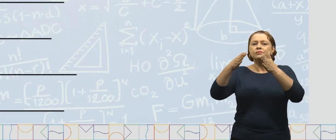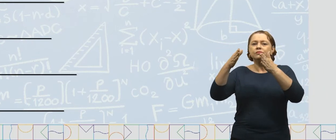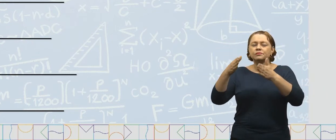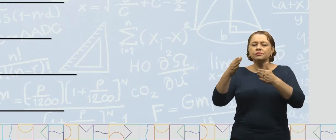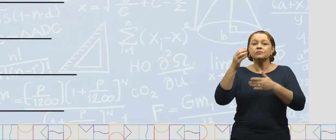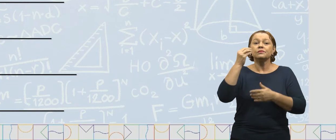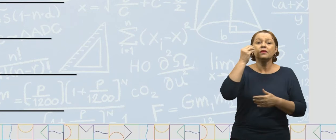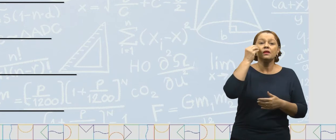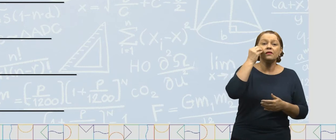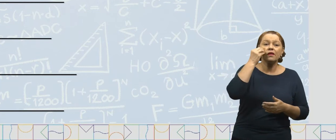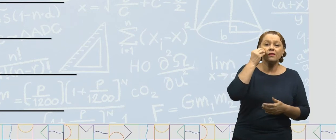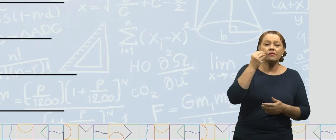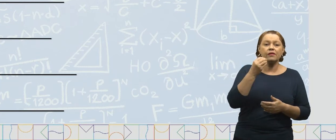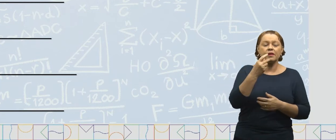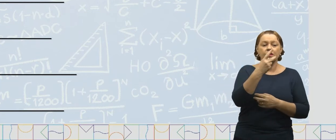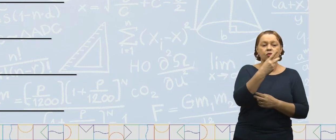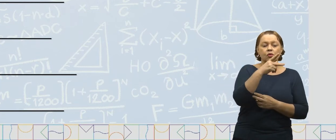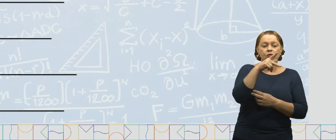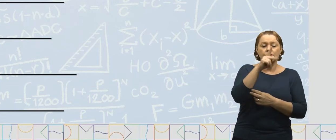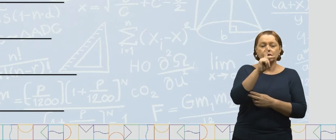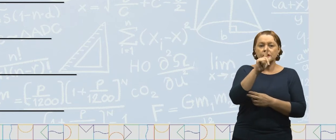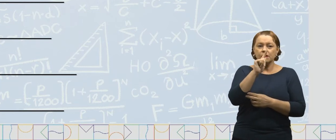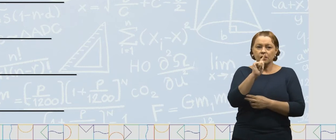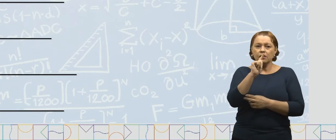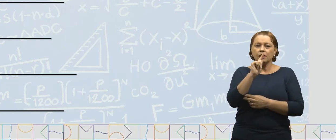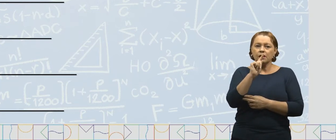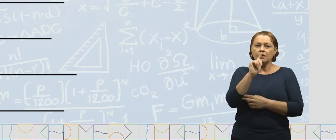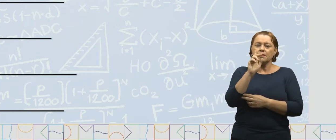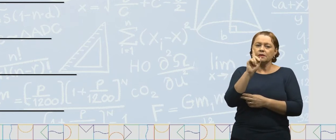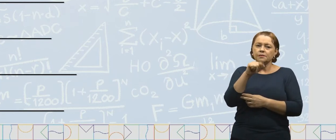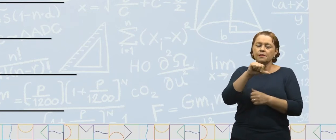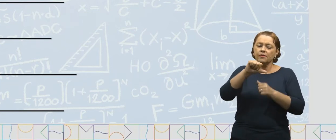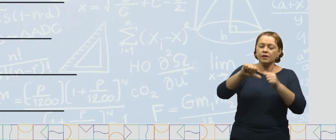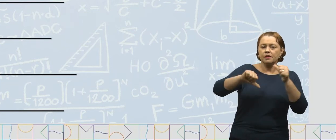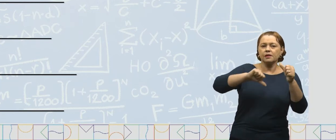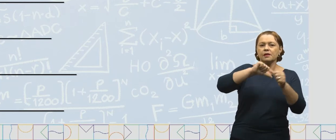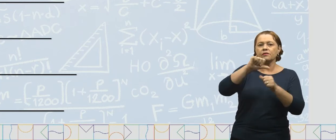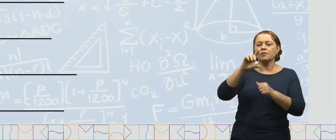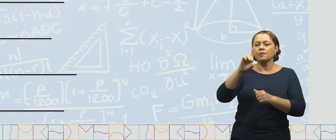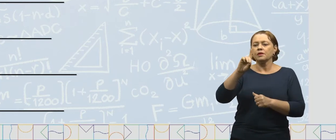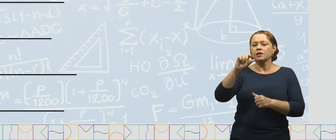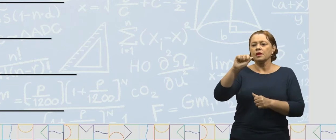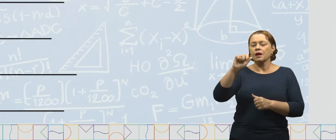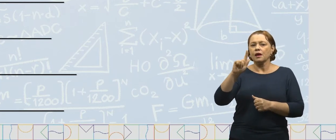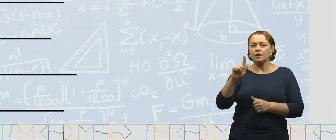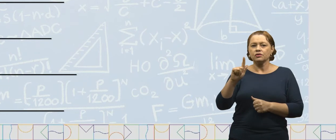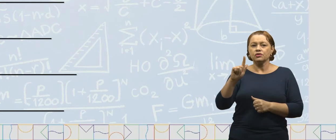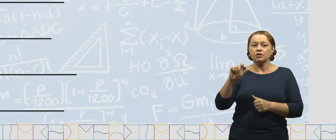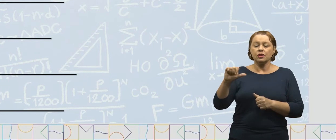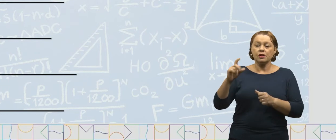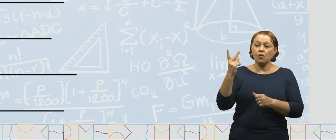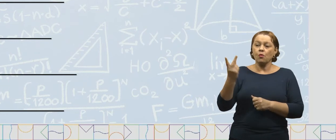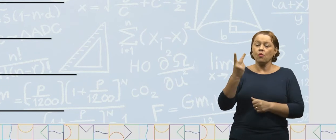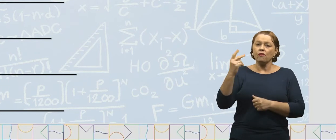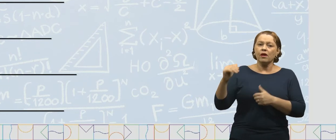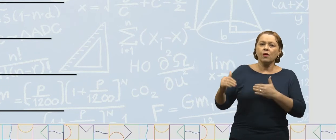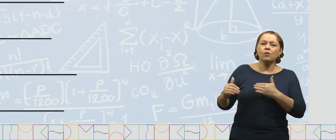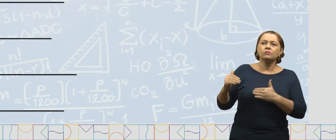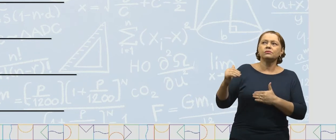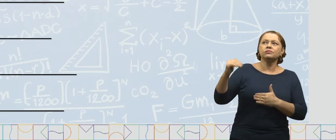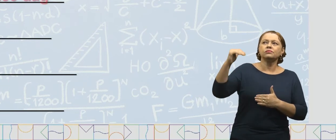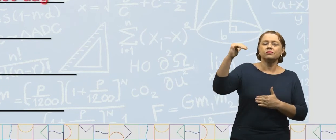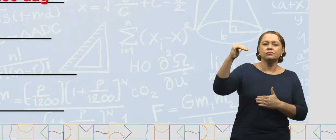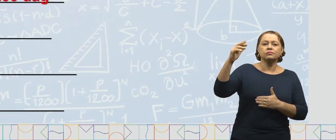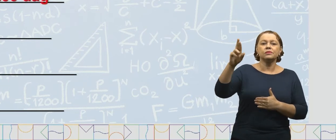para decagrama, ou seja, você vai acrescentar zeros para aumentar o valor. Vamos lá. A resposta